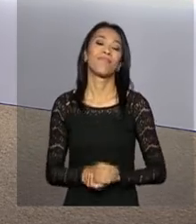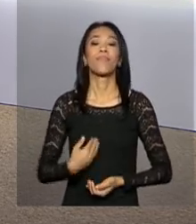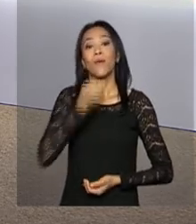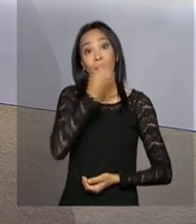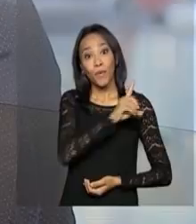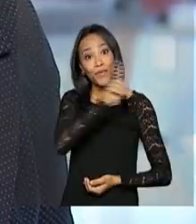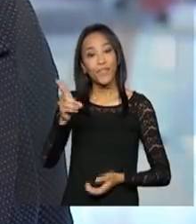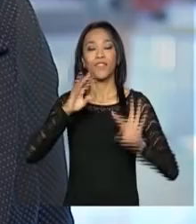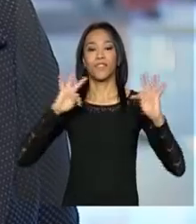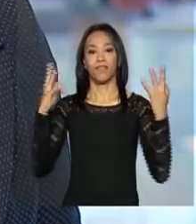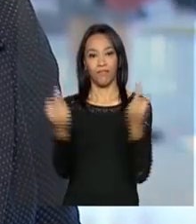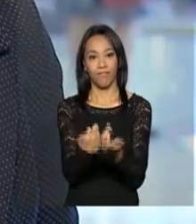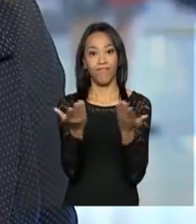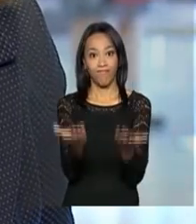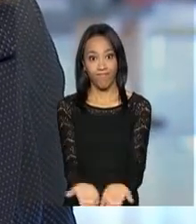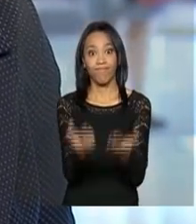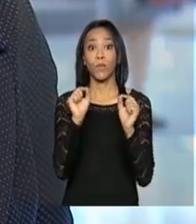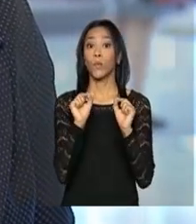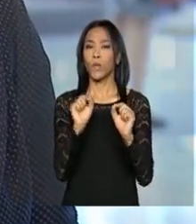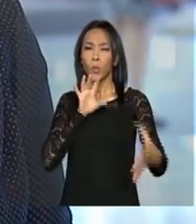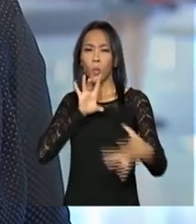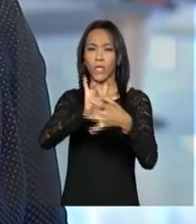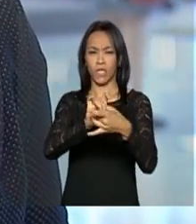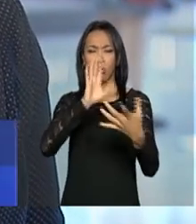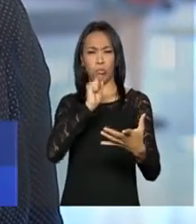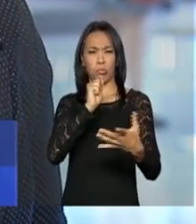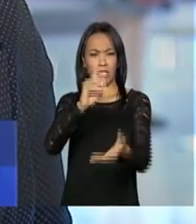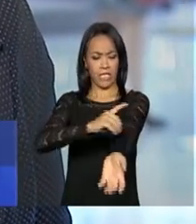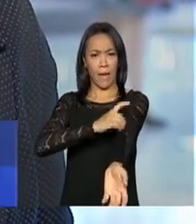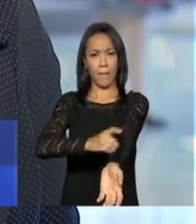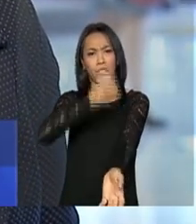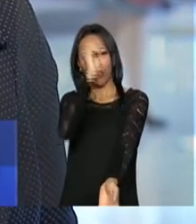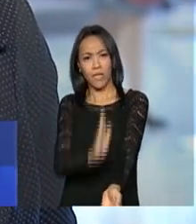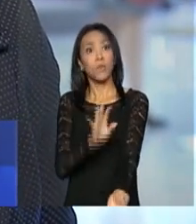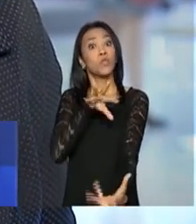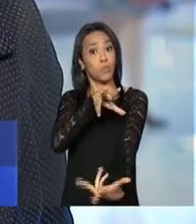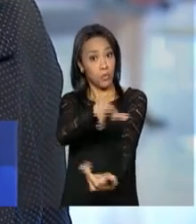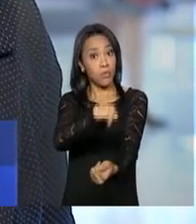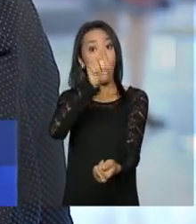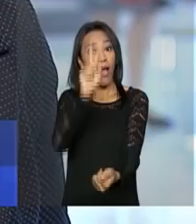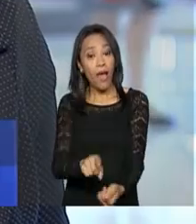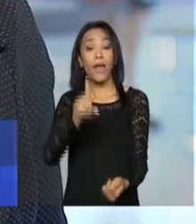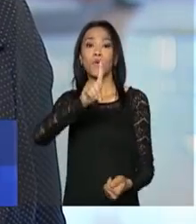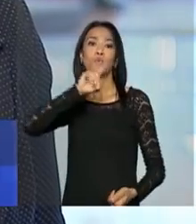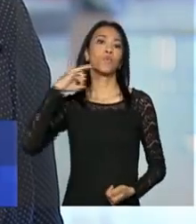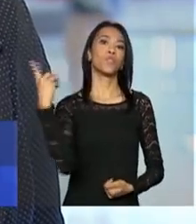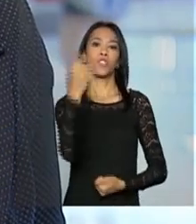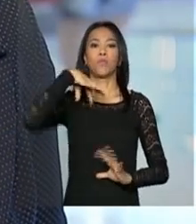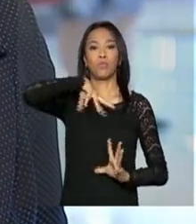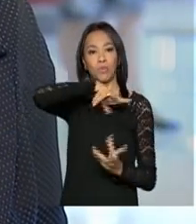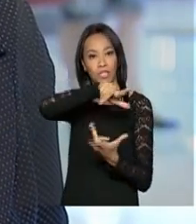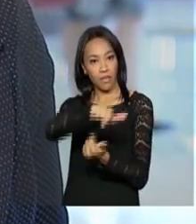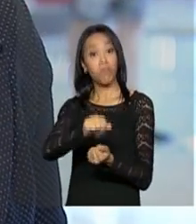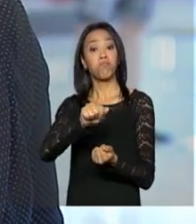dia, Daniele. Bom dia a todos. O panorama da diabetes no Brasil e no mundo marca as comemorações do Dia Mundial